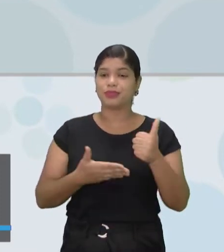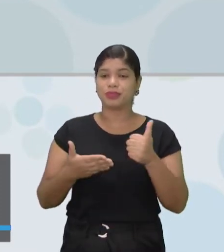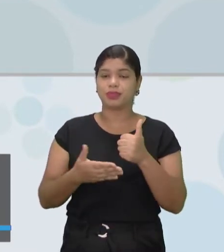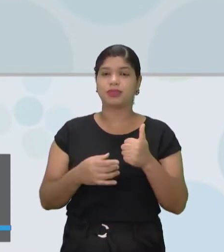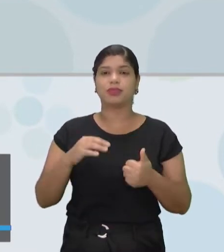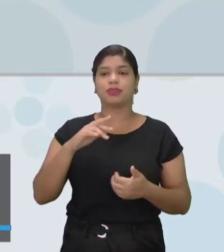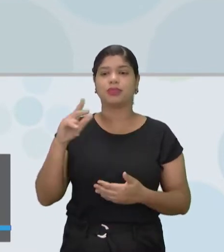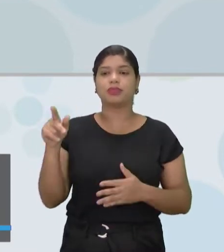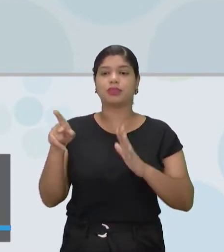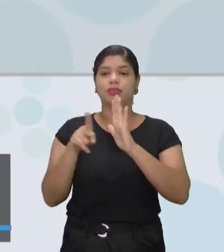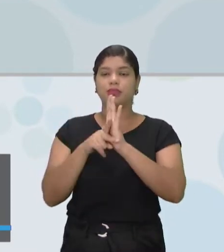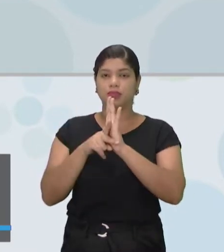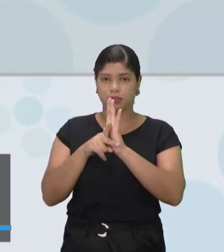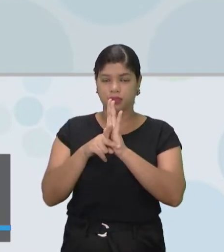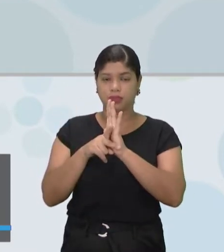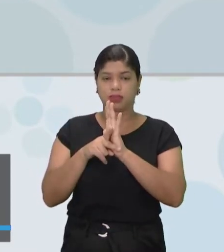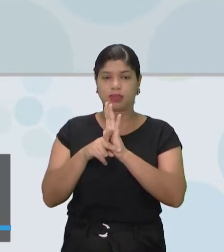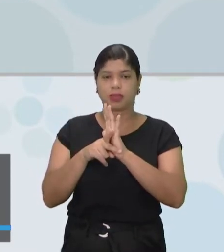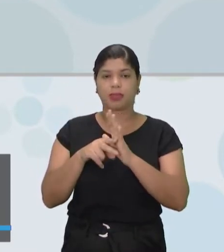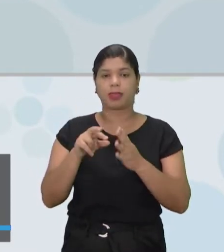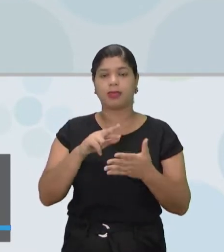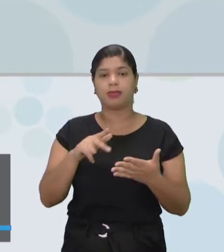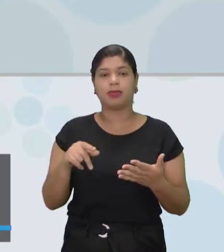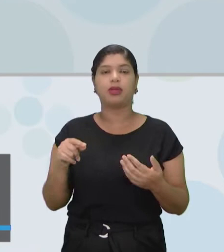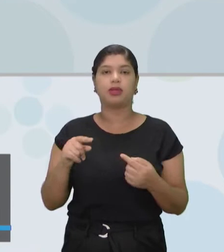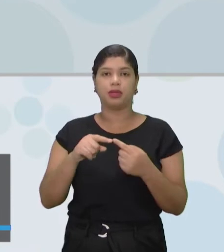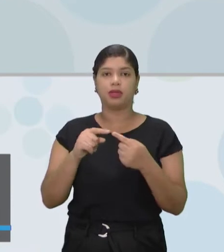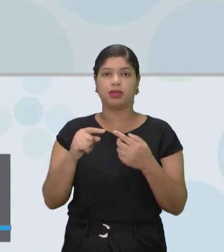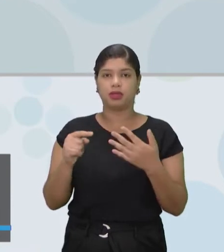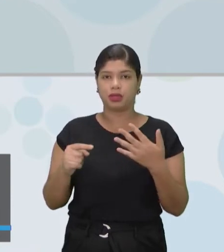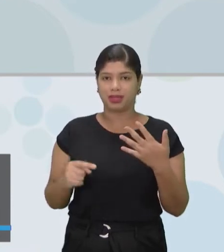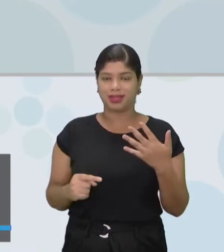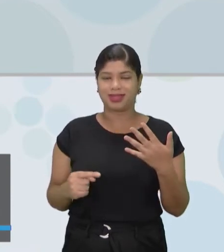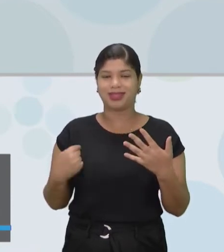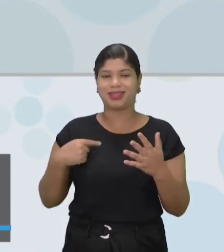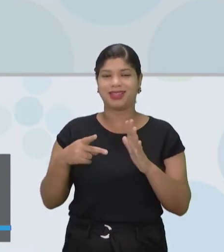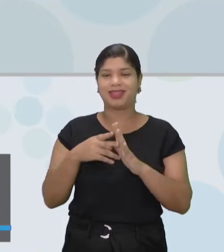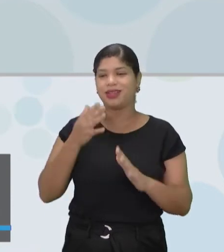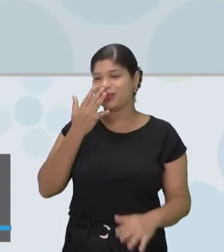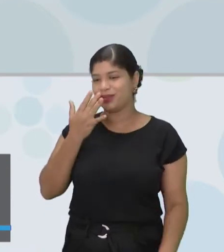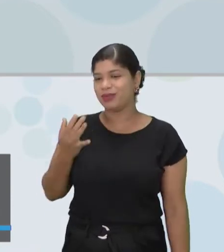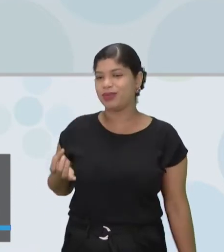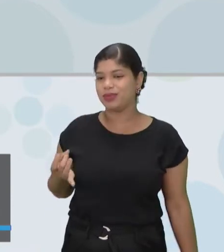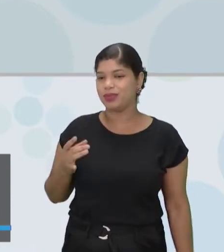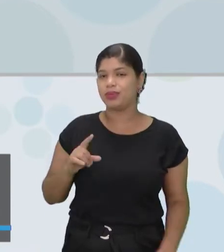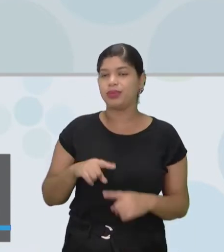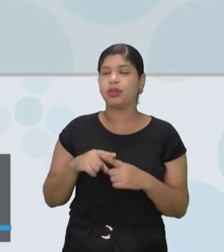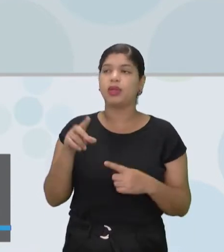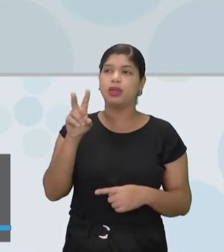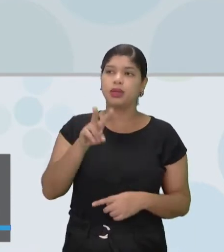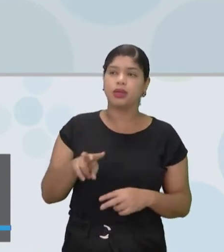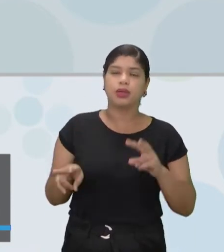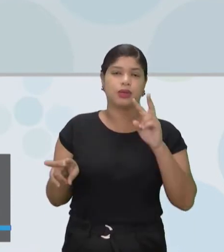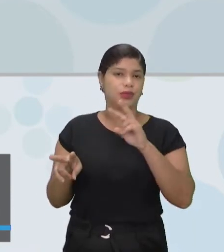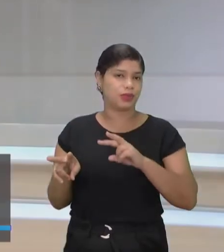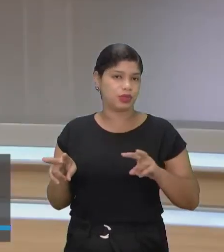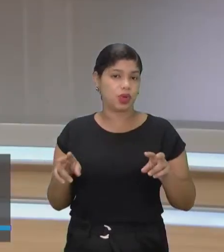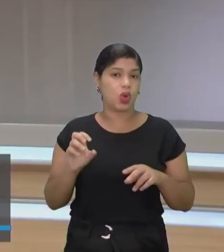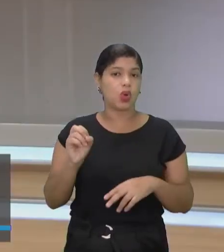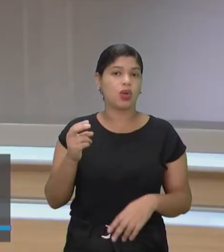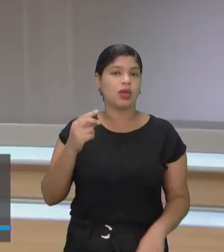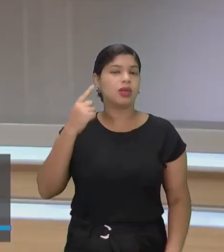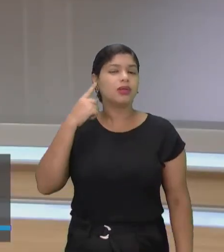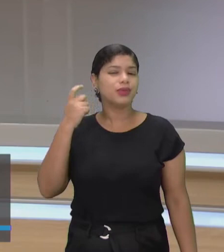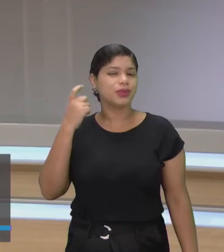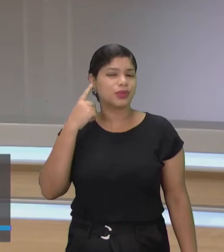pensar em poluição não só como a poluição em si que a gente está conversando que seria só o lixo, mas a poluição visual, às vezes seja até poluição sonora,